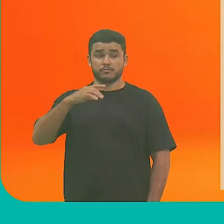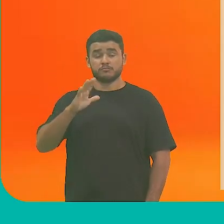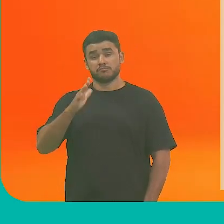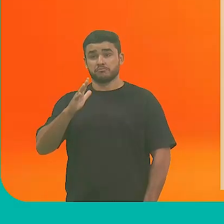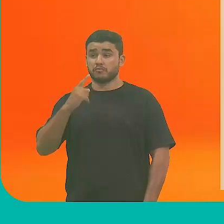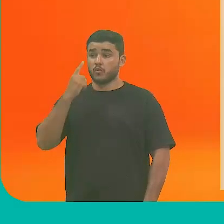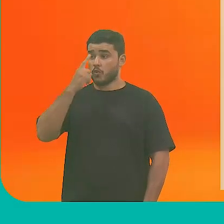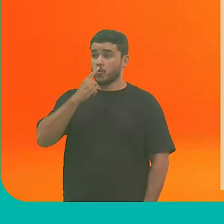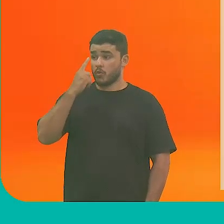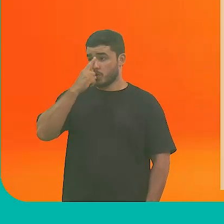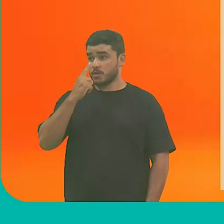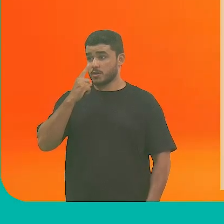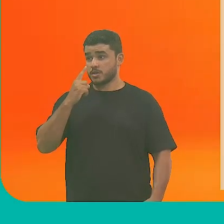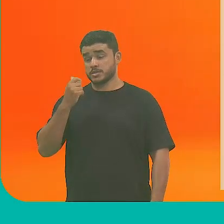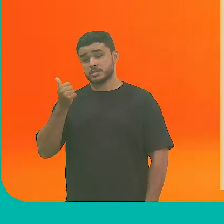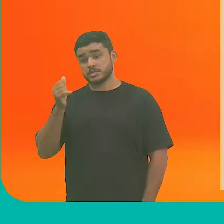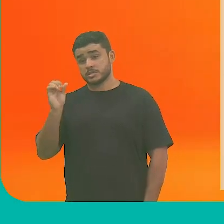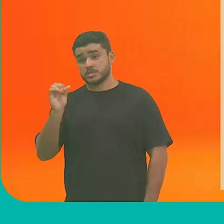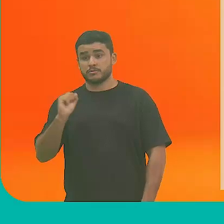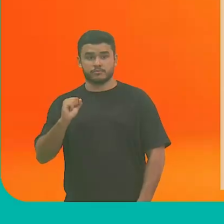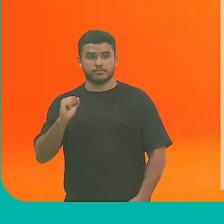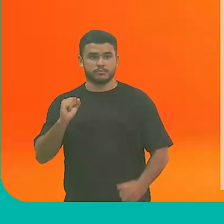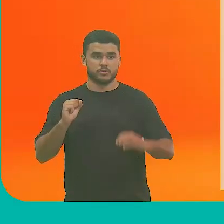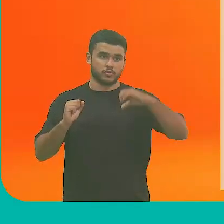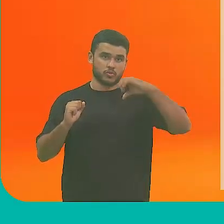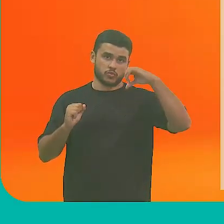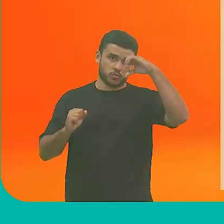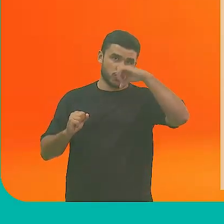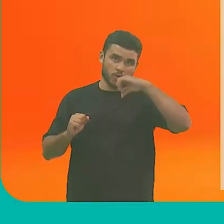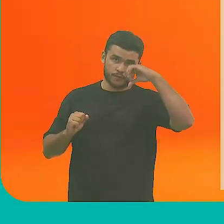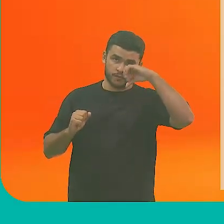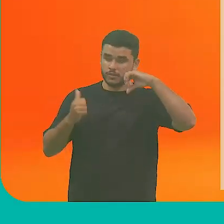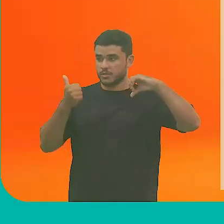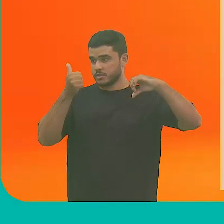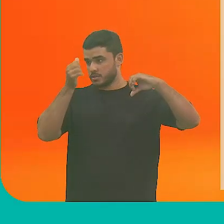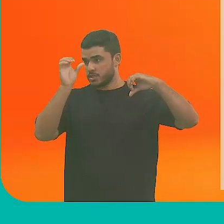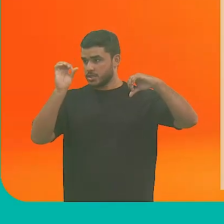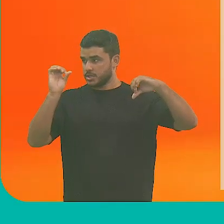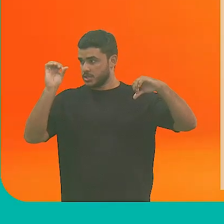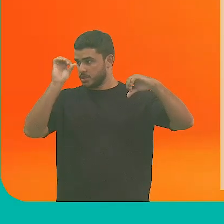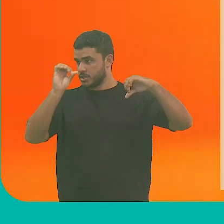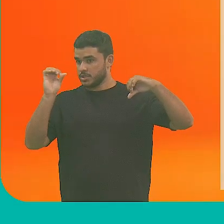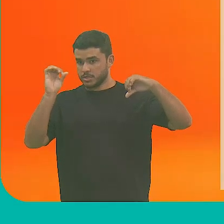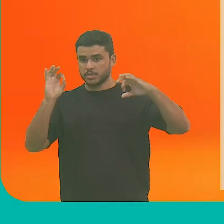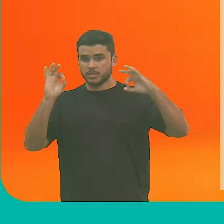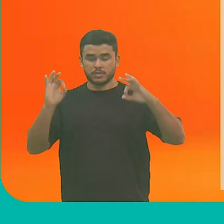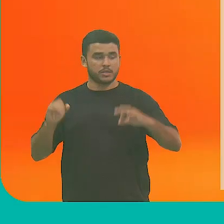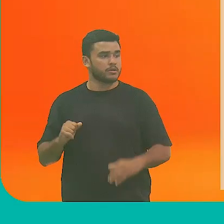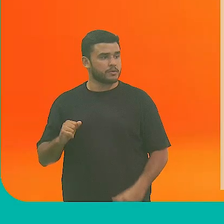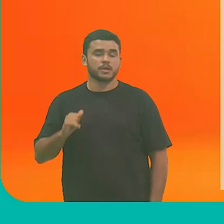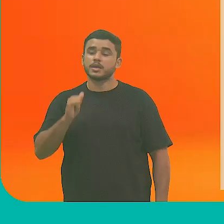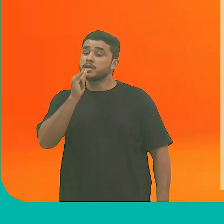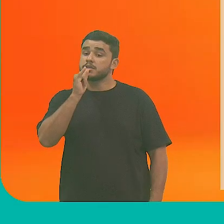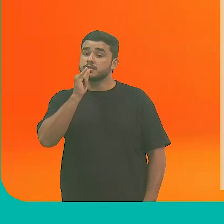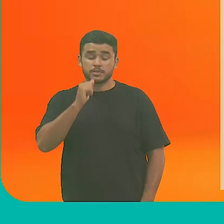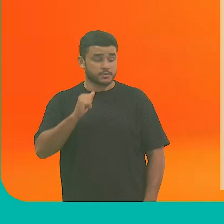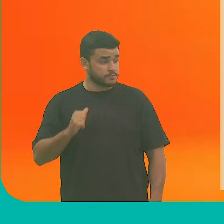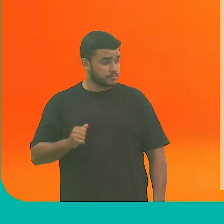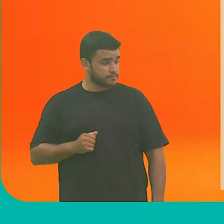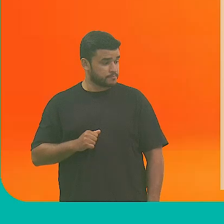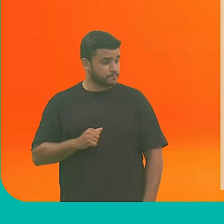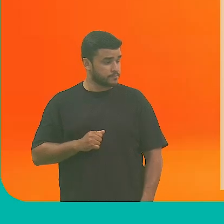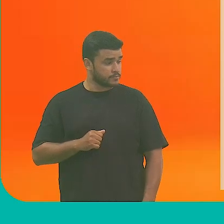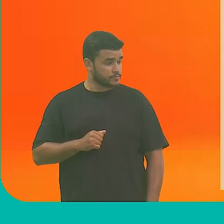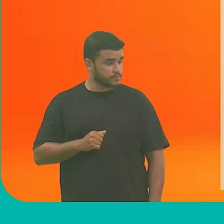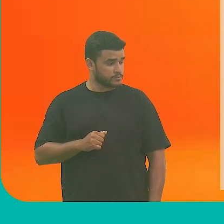O que é que eu vou fazer, gente? Ó, se você pegar às 9 horas, e aí você